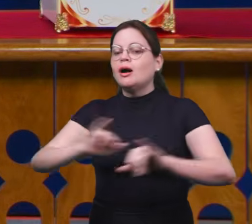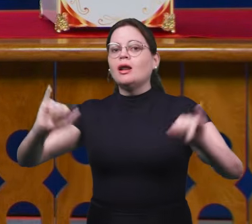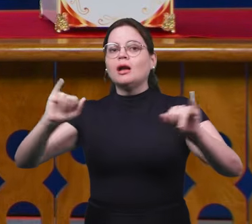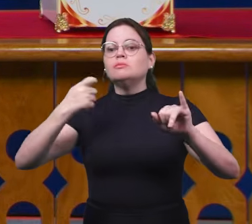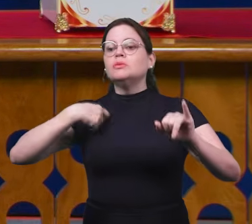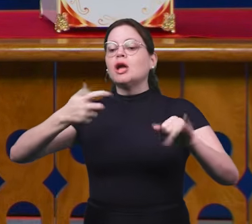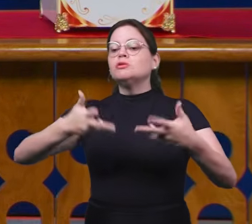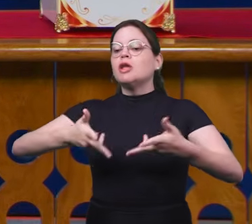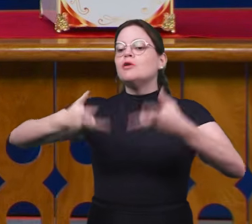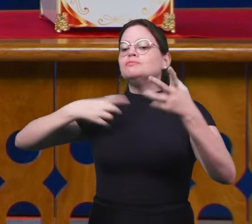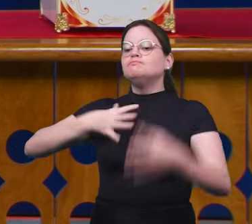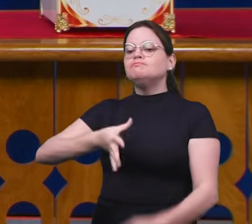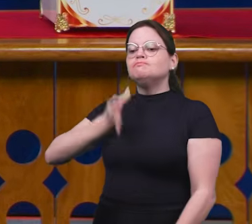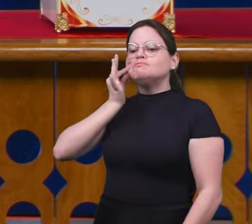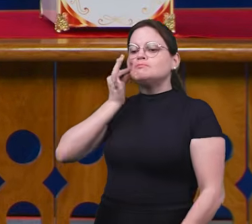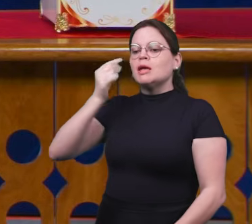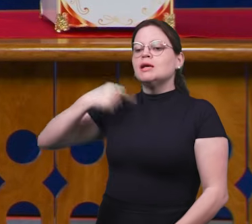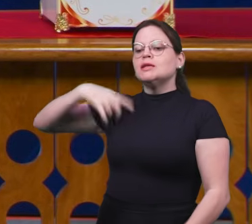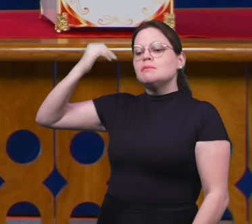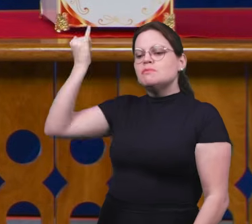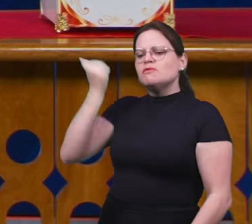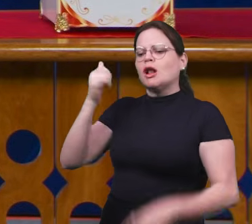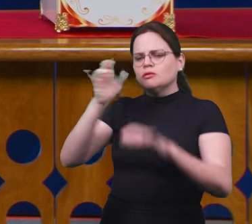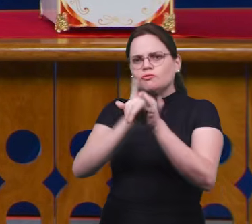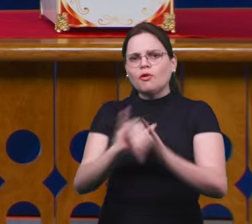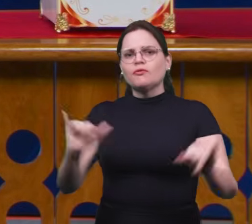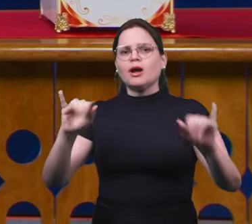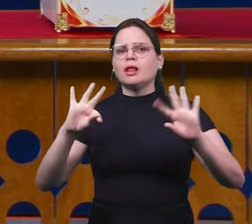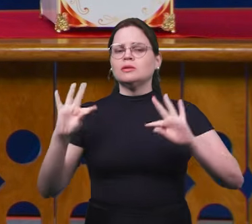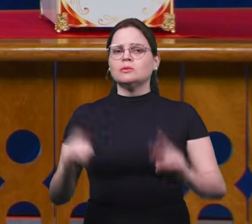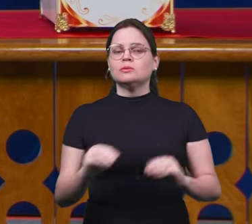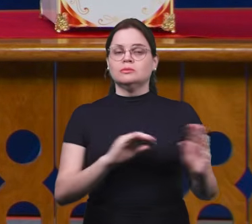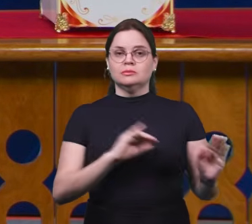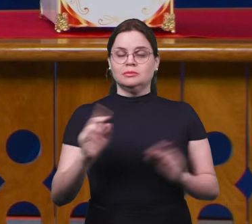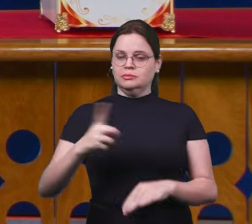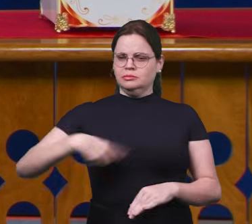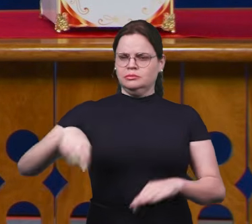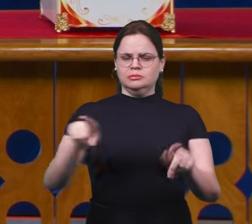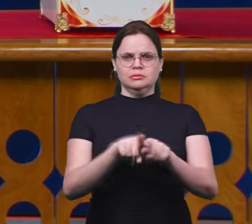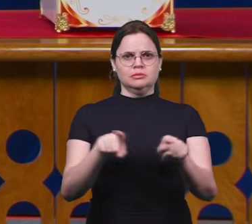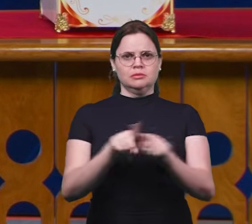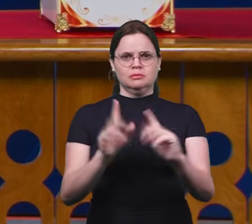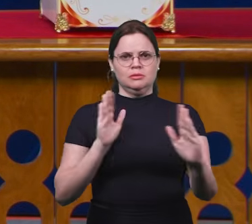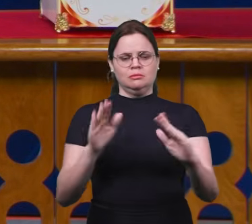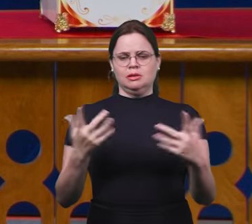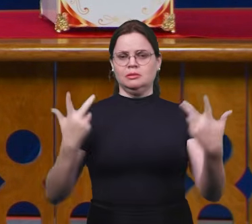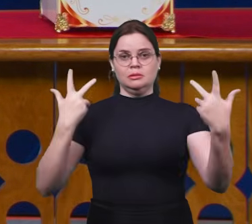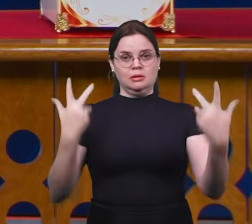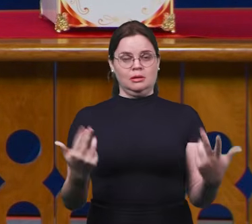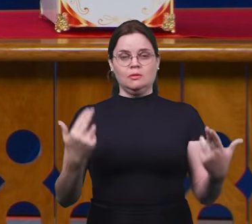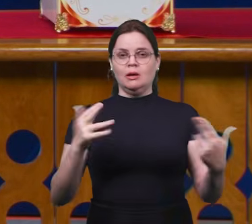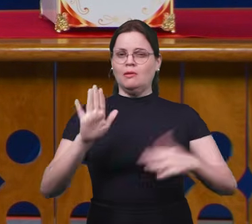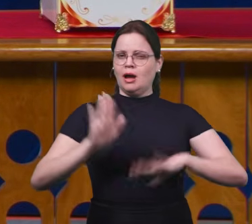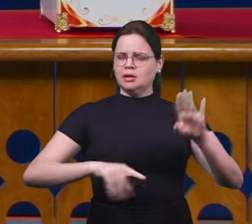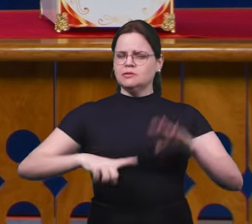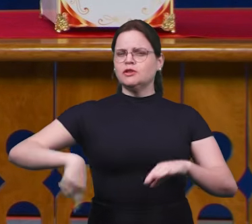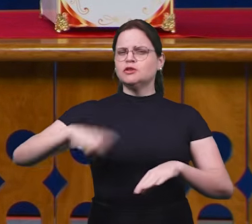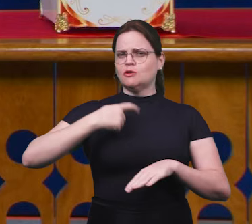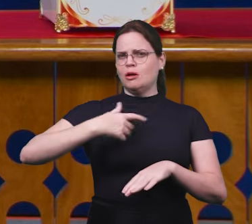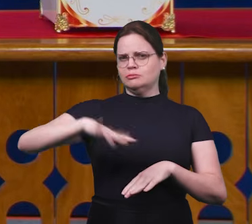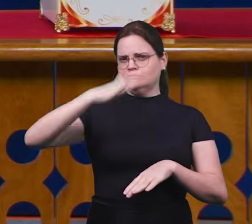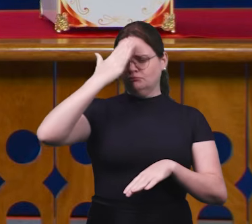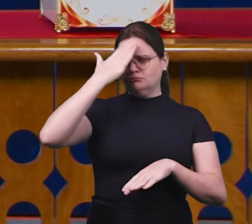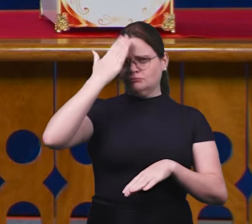temos visto e daquilo que nós temos ouvido. Irmãos, hoje nós estamos vivendo esse período, ainda que